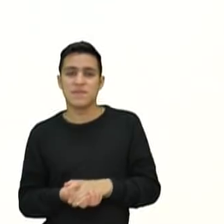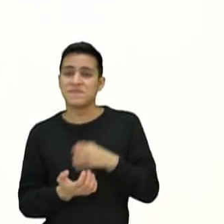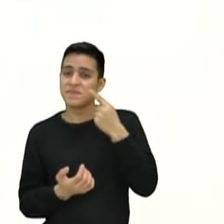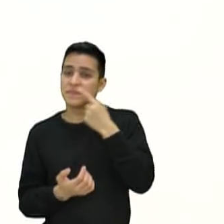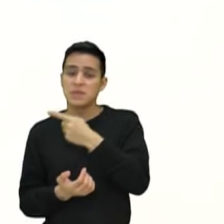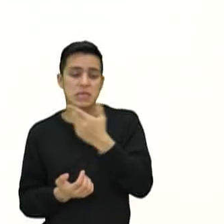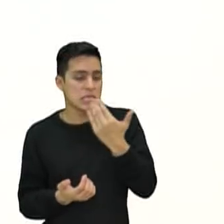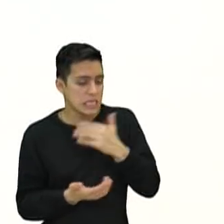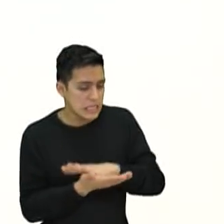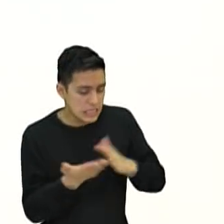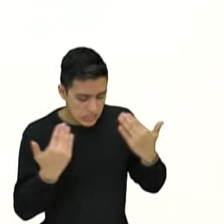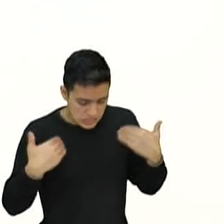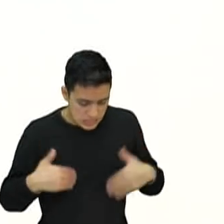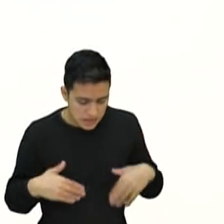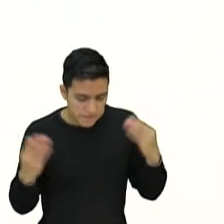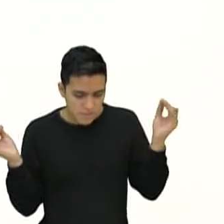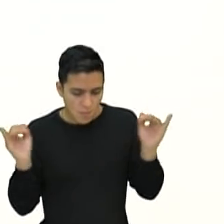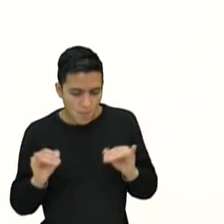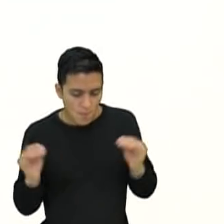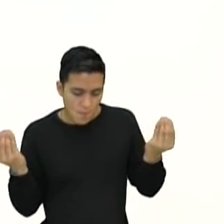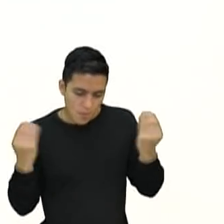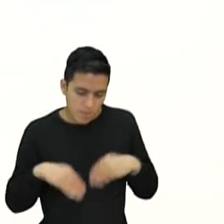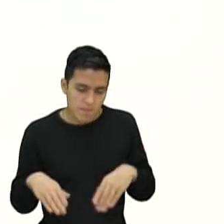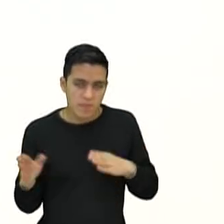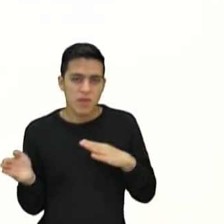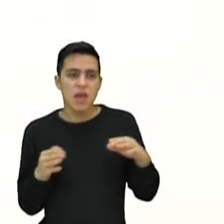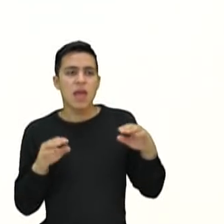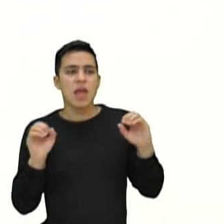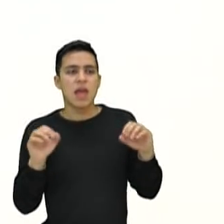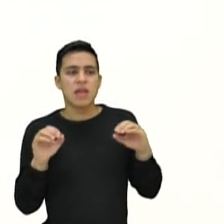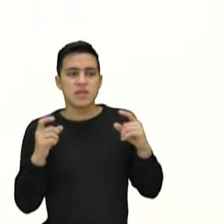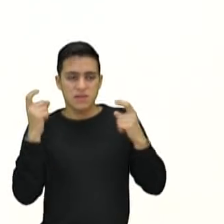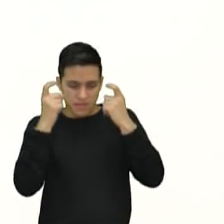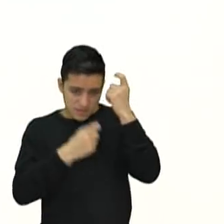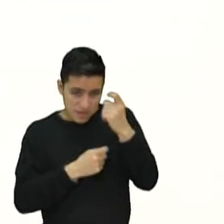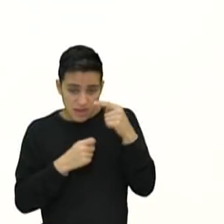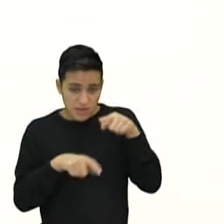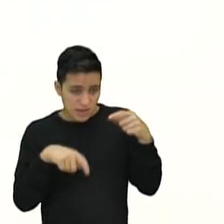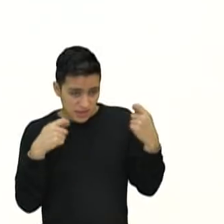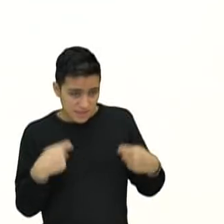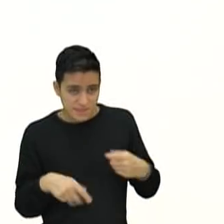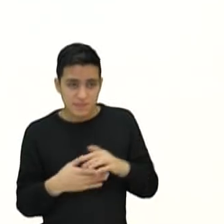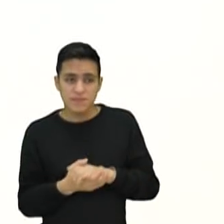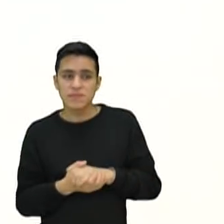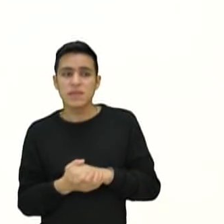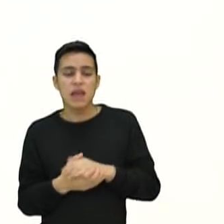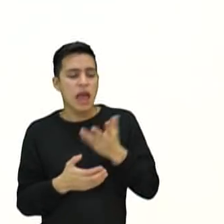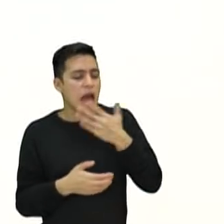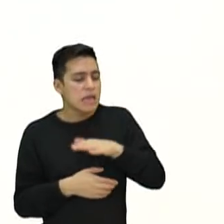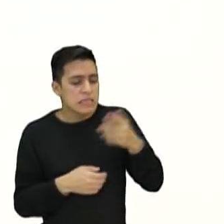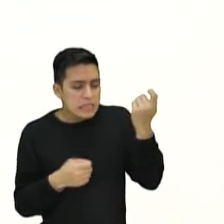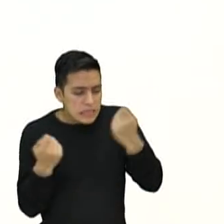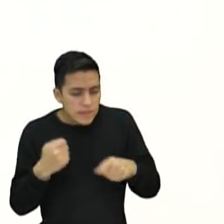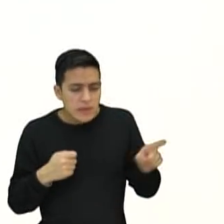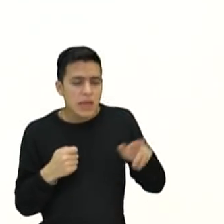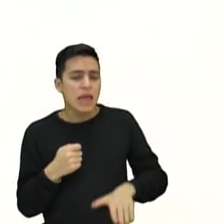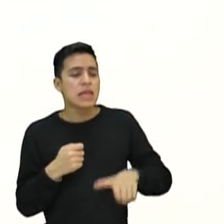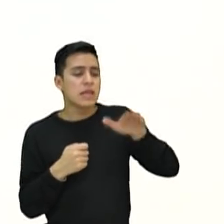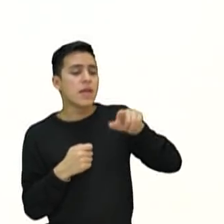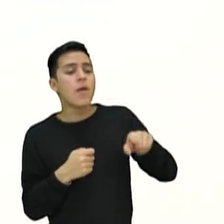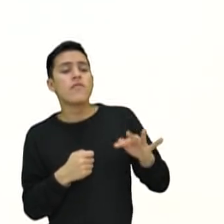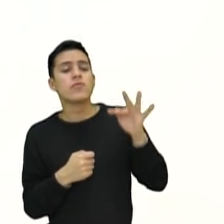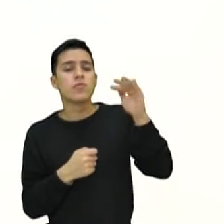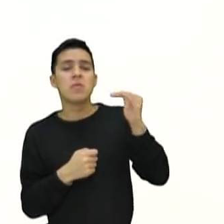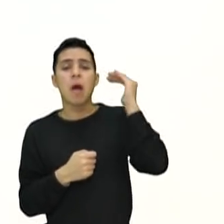Sem comida, o corpo enfraquece. A educação se preocupa com essa necessidade. A criança não precisa crescer para ser